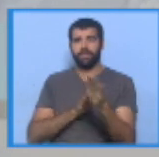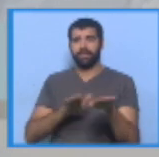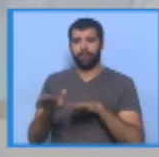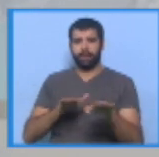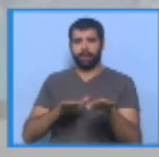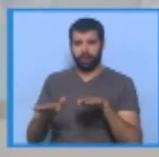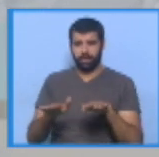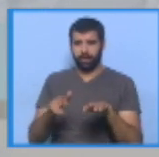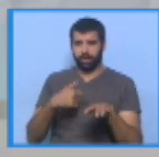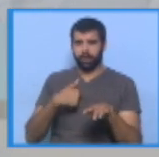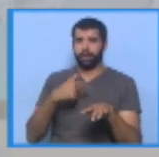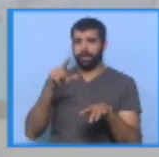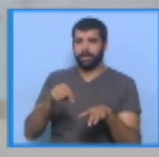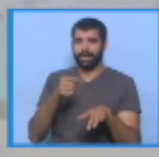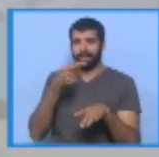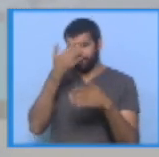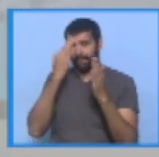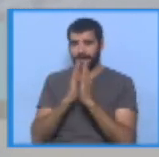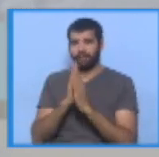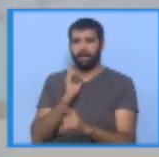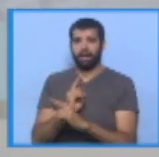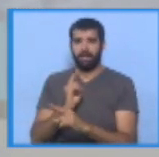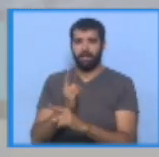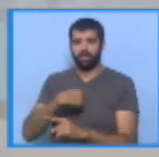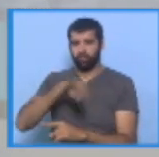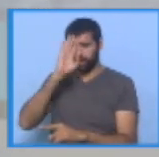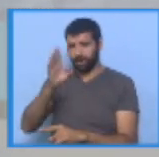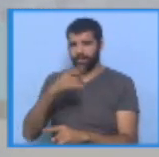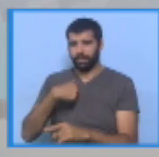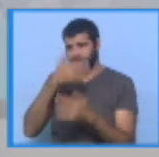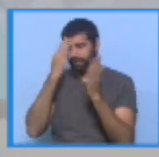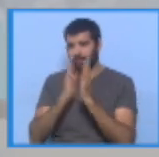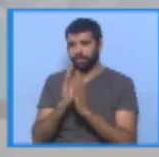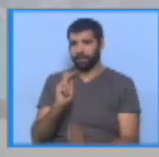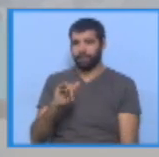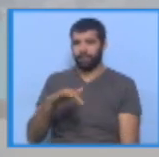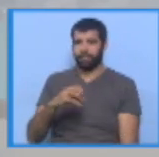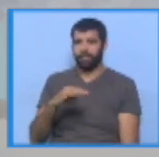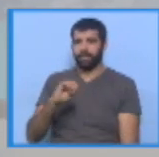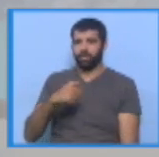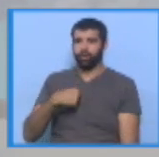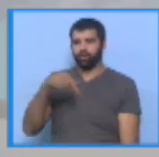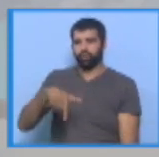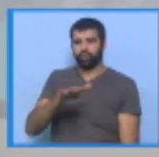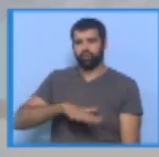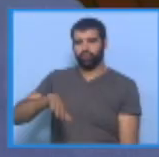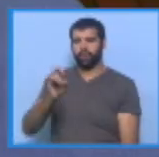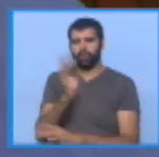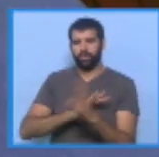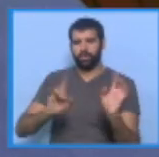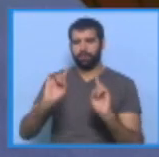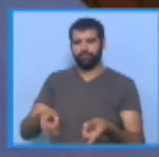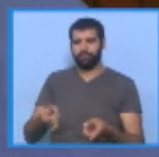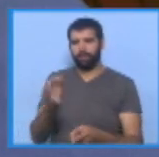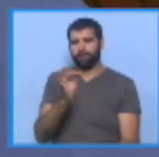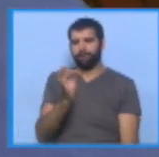italiana, cuja padroeira é também Nossa Senhora dos Remédios, porque, como nós sabemos, o culto à Senhora dos Remédios é muito do sul da Europa, começou em França